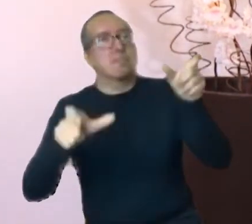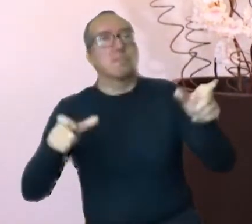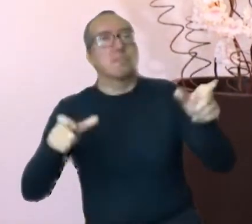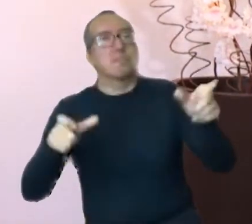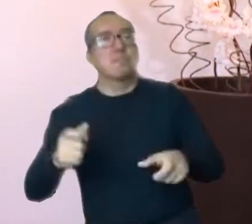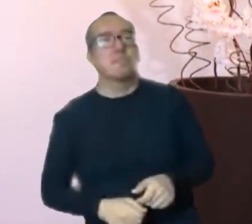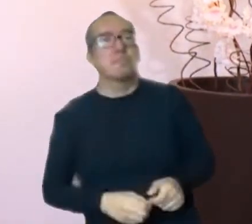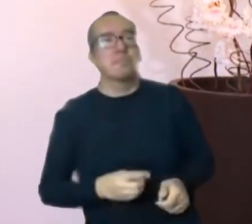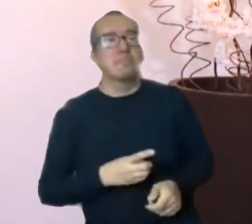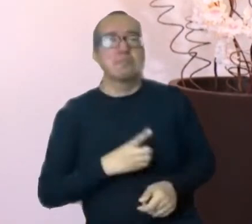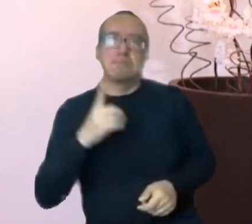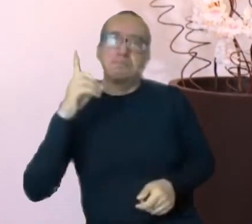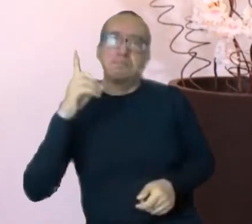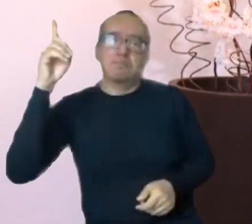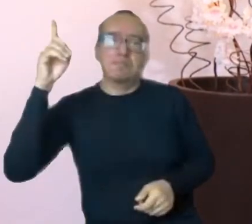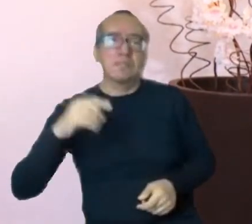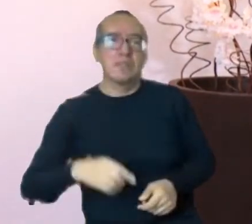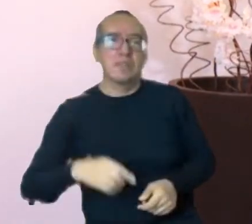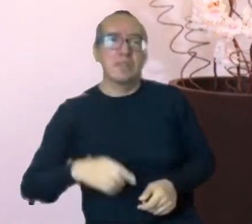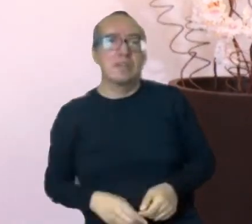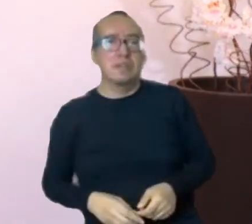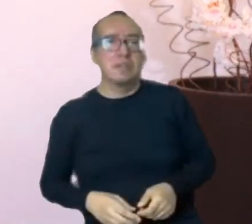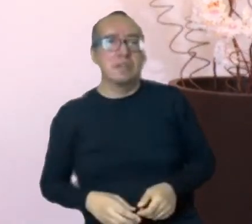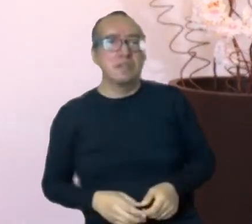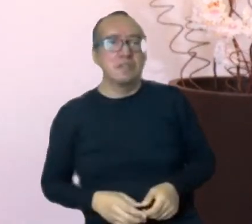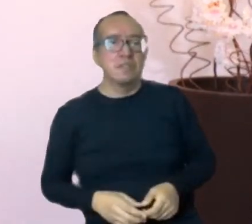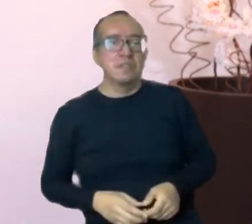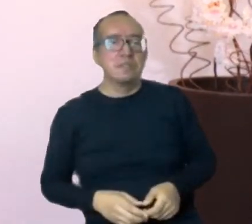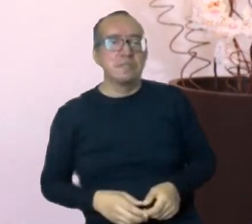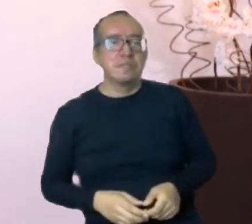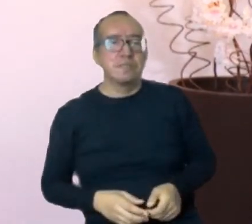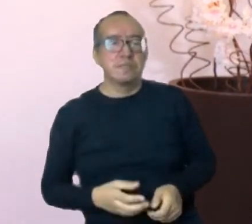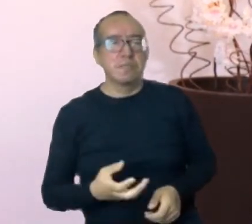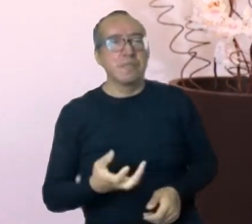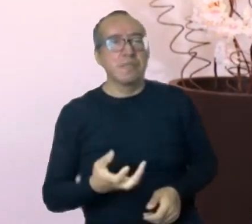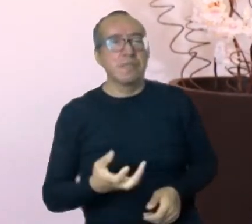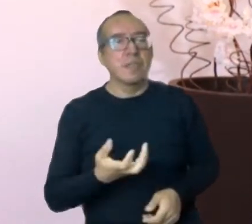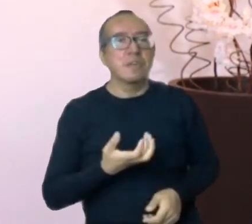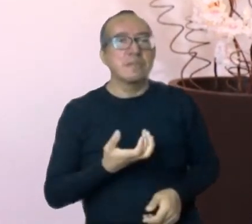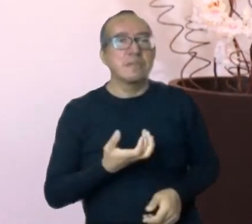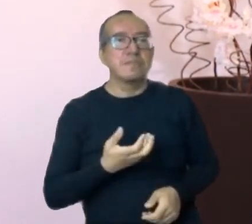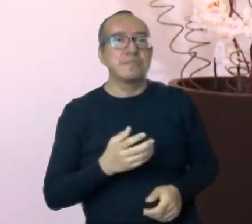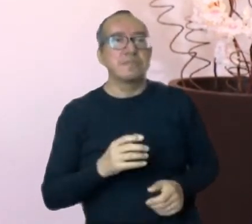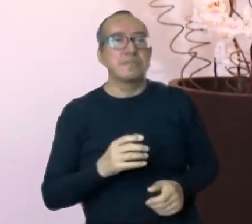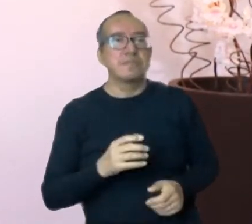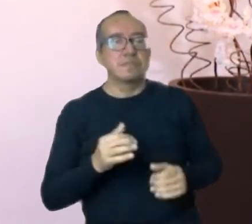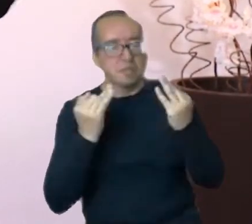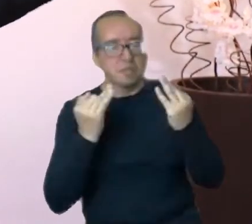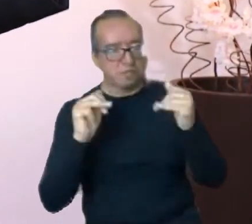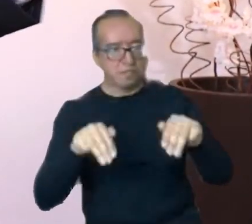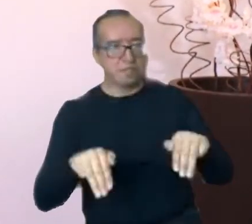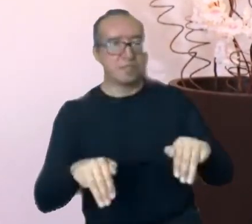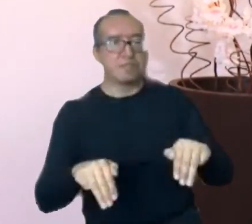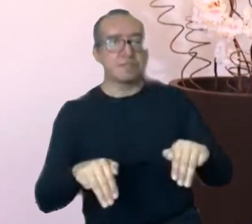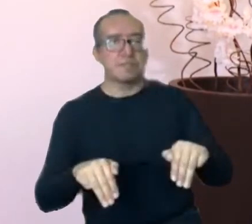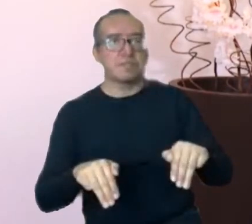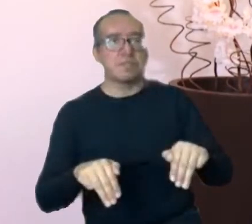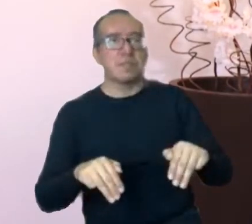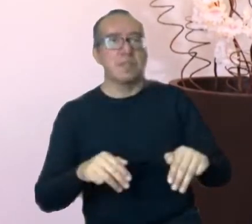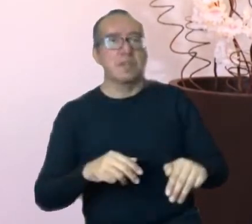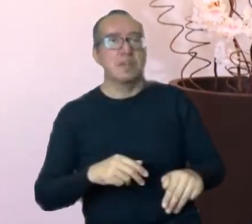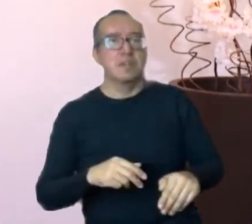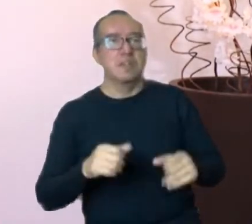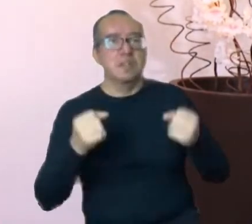Eu quero encerrar falando de uma senhora que viveu a sua vida praticamente toda